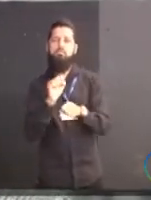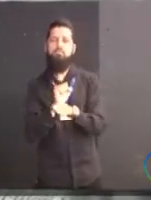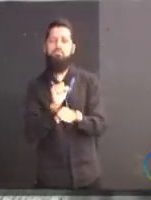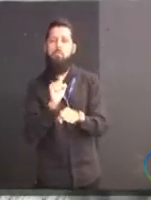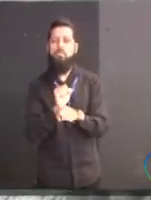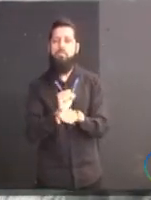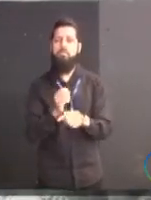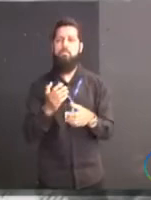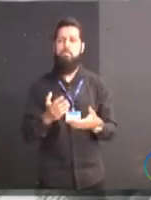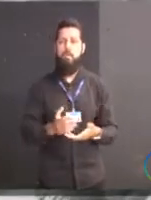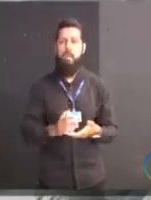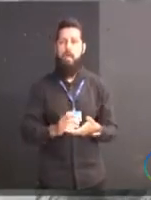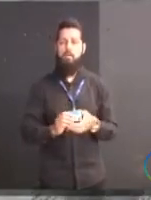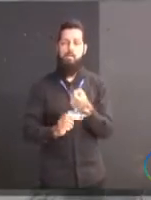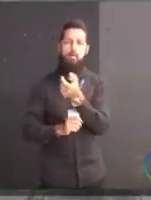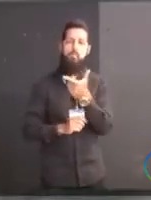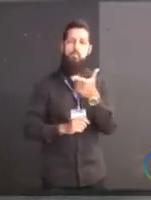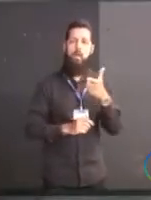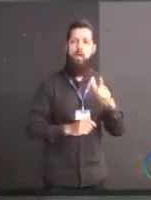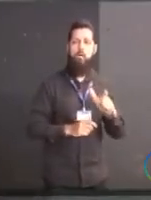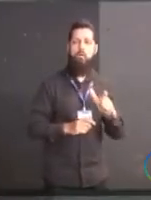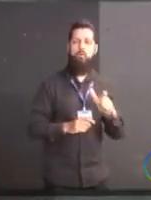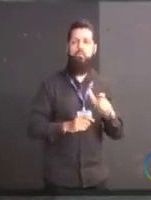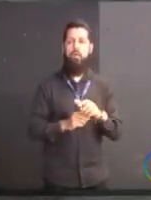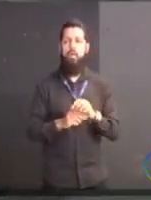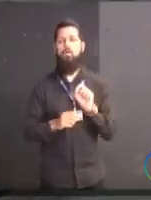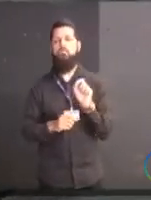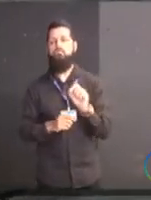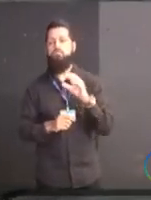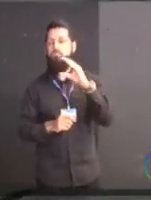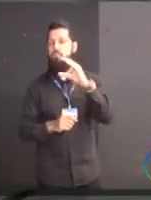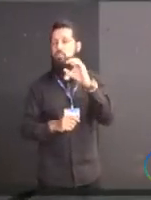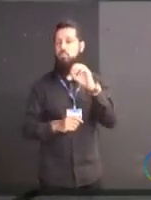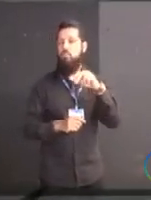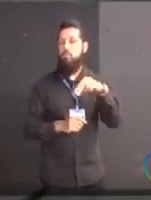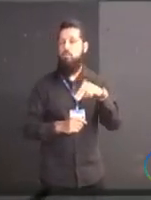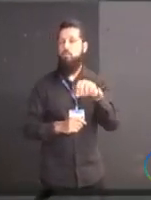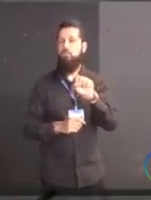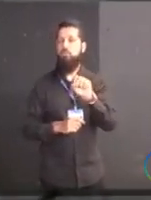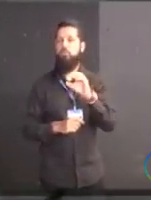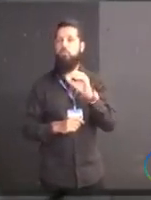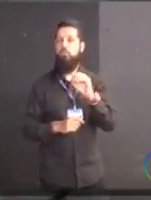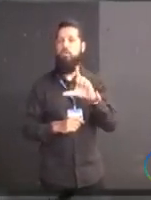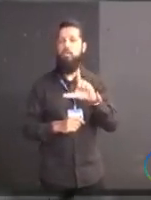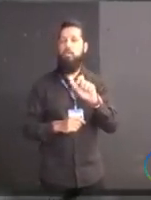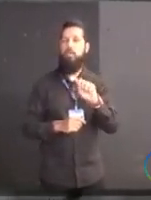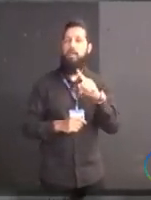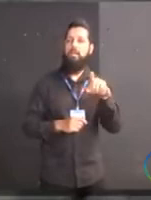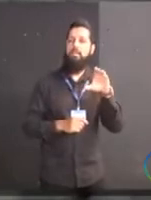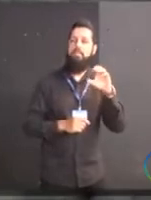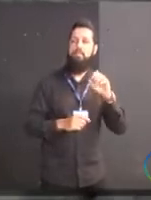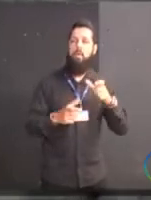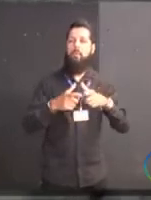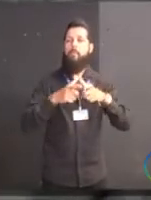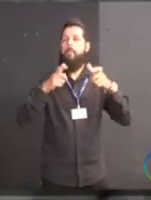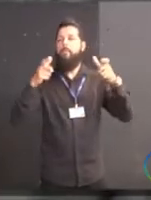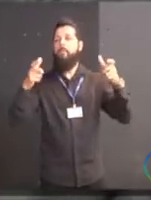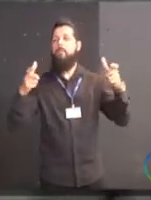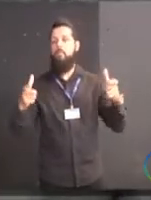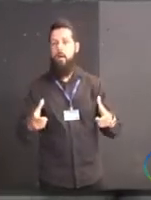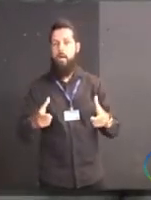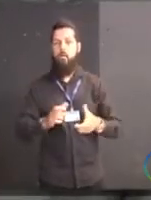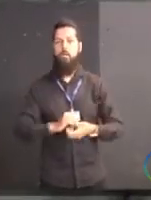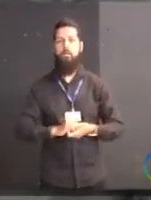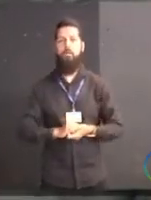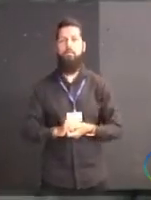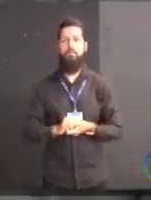outra constelação muito maior dentro da nossa galáxia. Depois apareceu a nossa